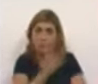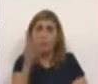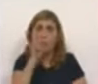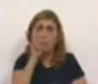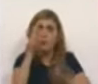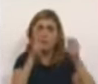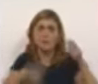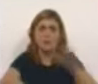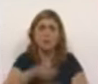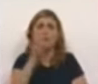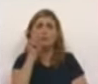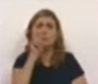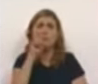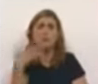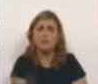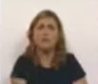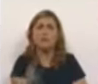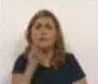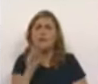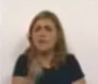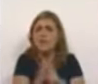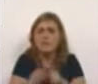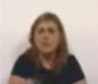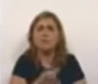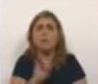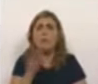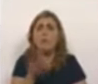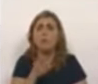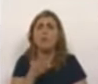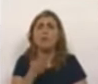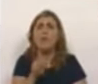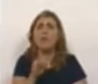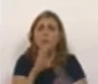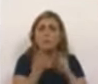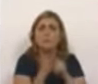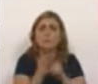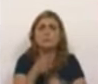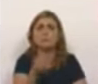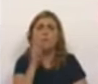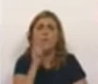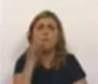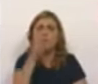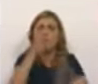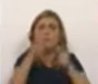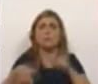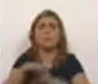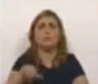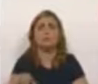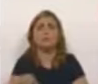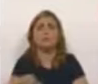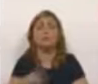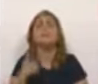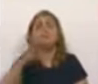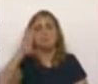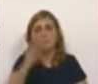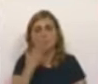proteção civil, a segurança, a defesa ou as telecomunicações são vitais para as populações.